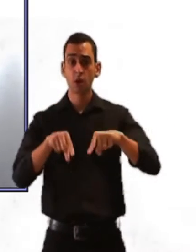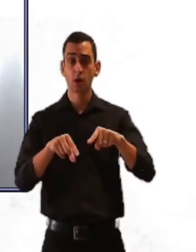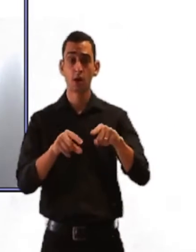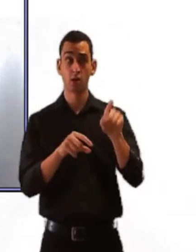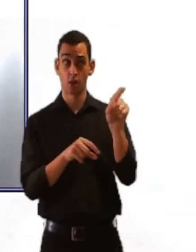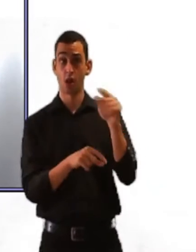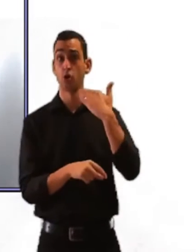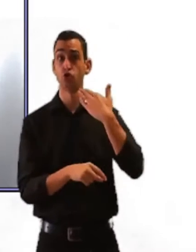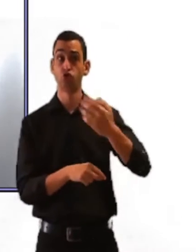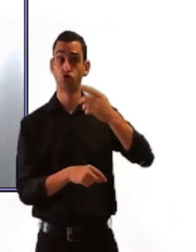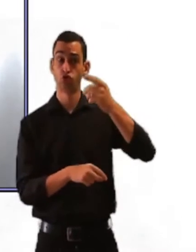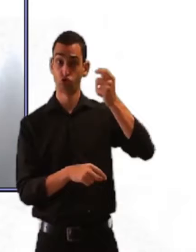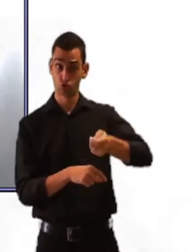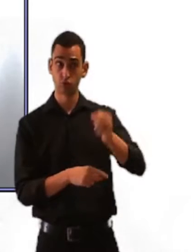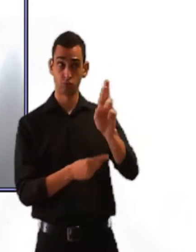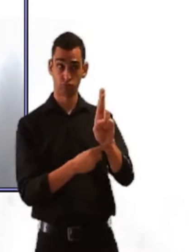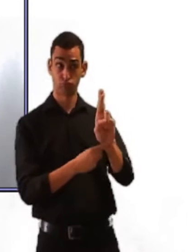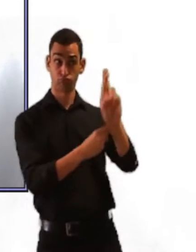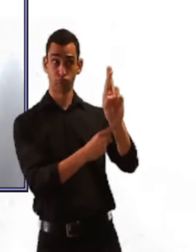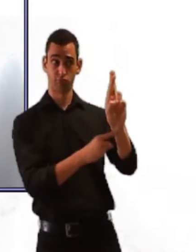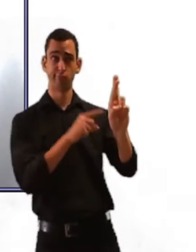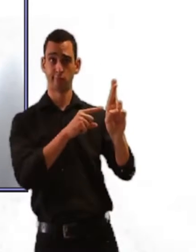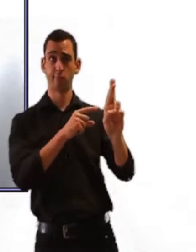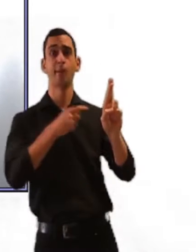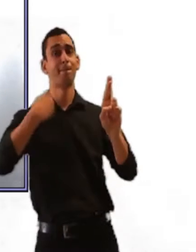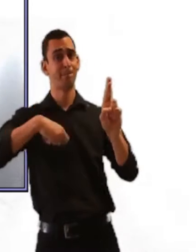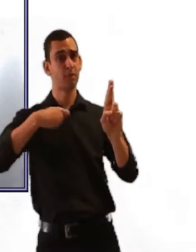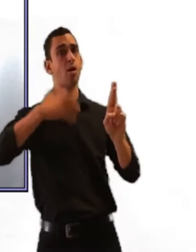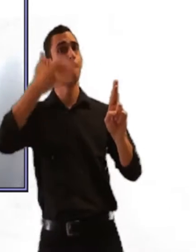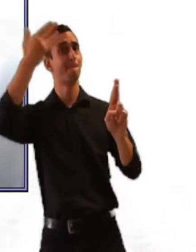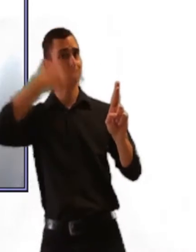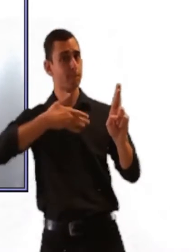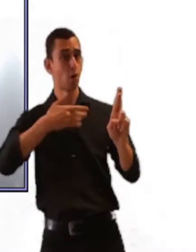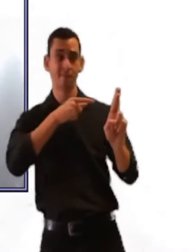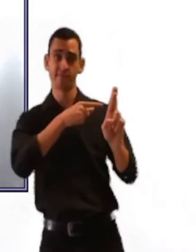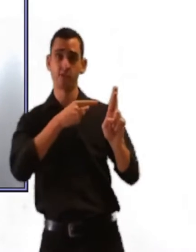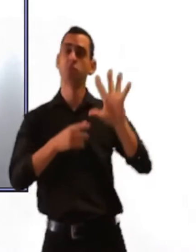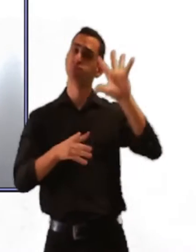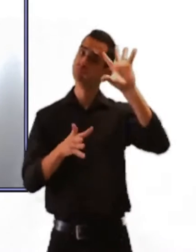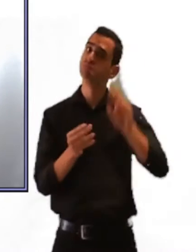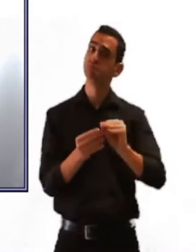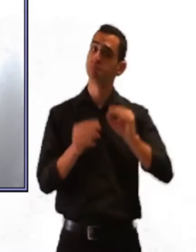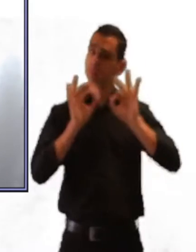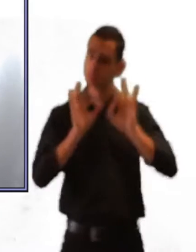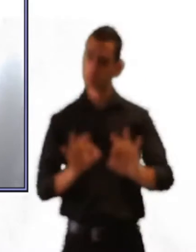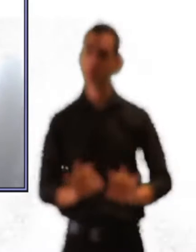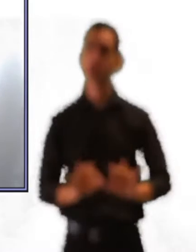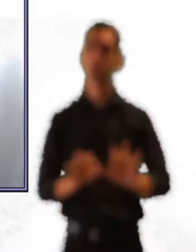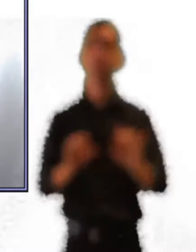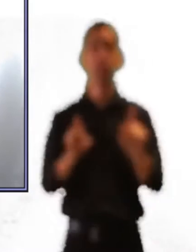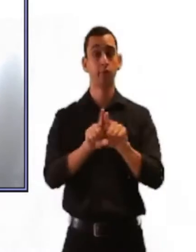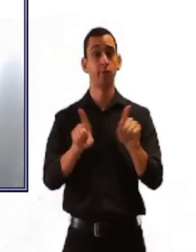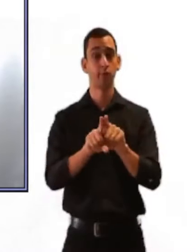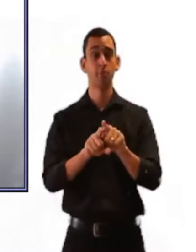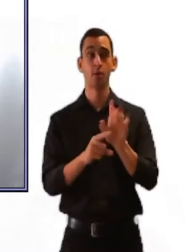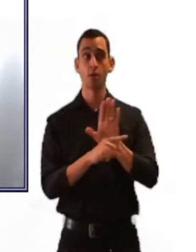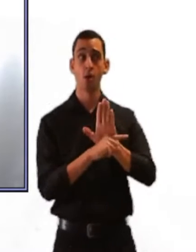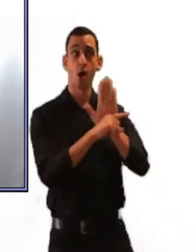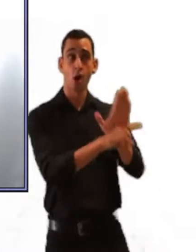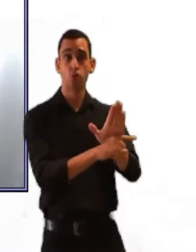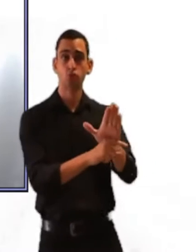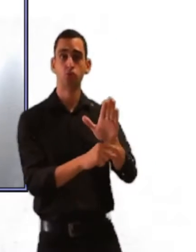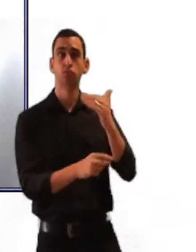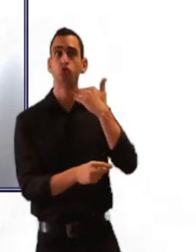convicção do juiz. Então, ao final, a prova tem por finalidade, tem por resultado formar a convicção do juiz.